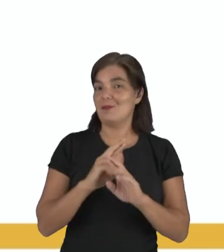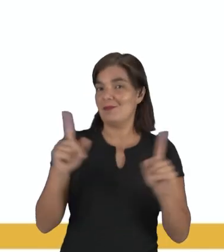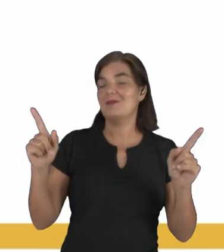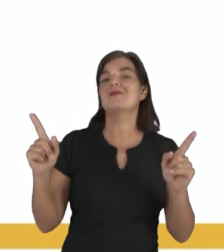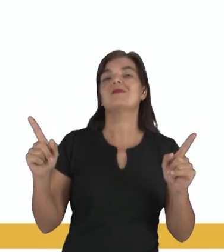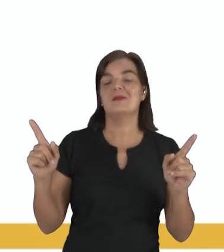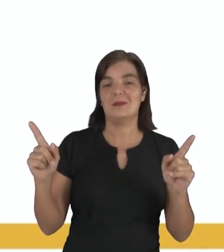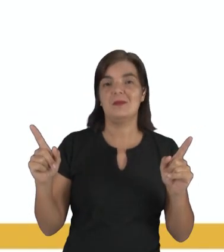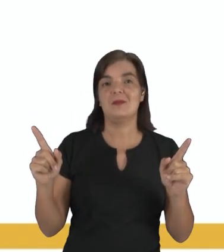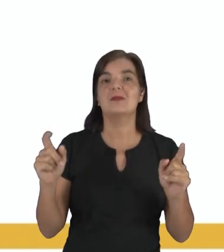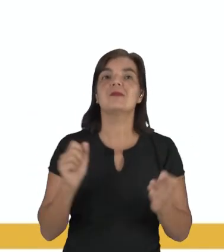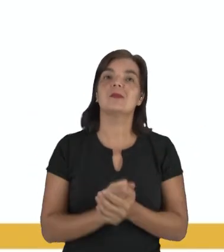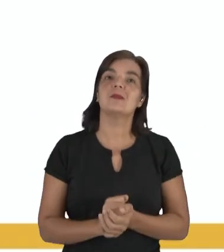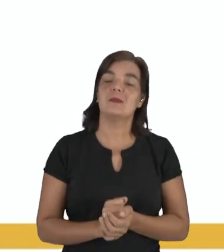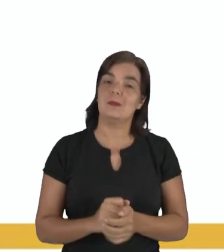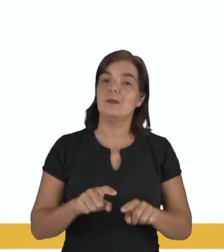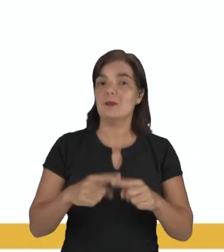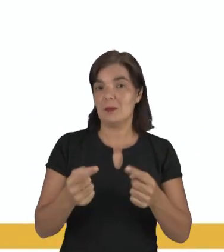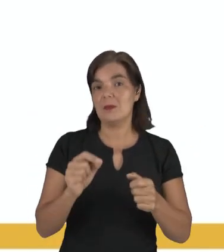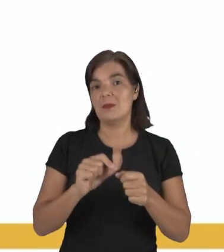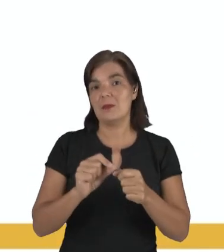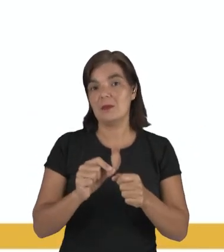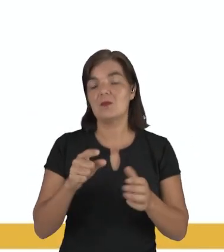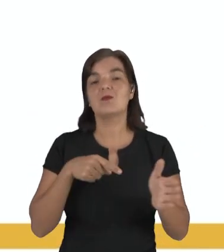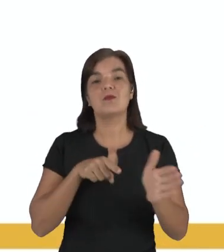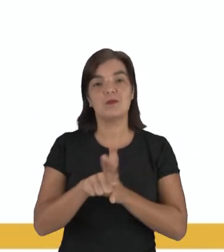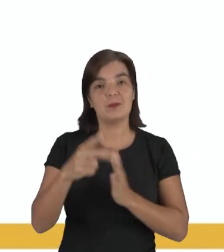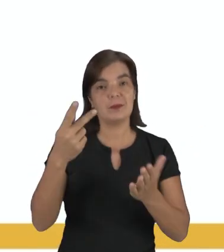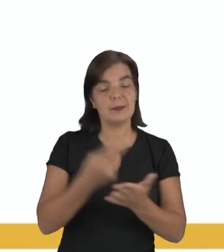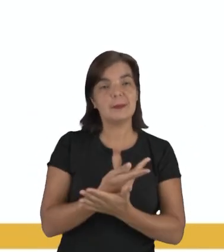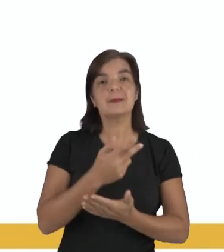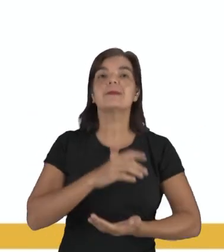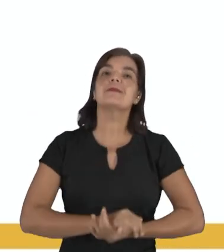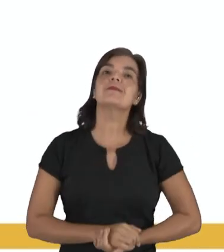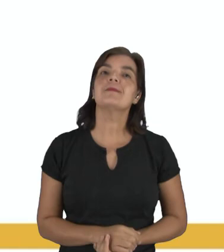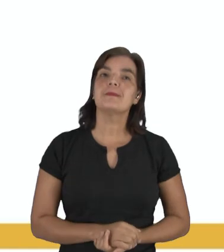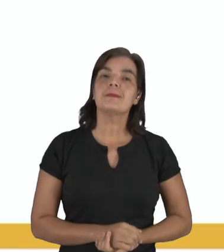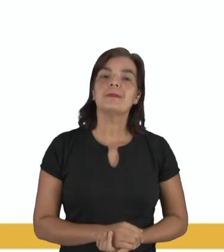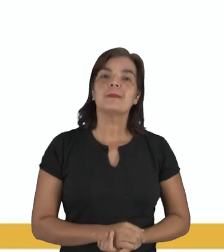bem depois. Então é isso que vai fazer com que essa questão seja errada.